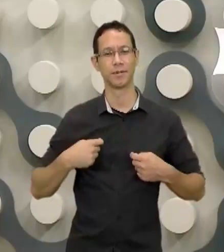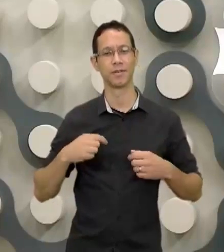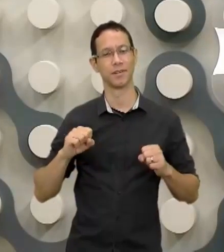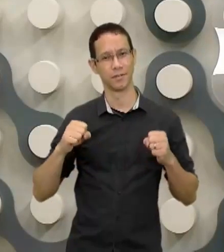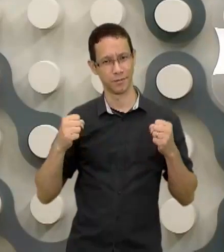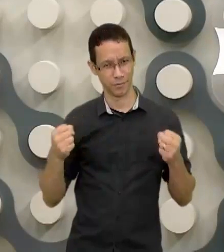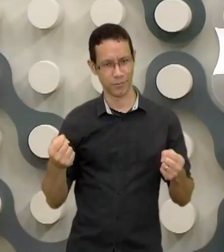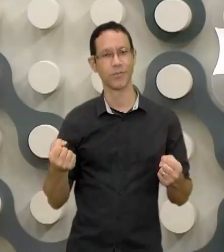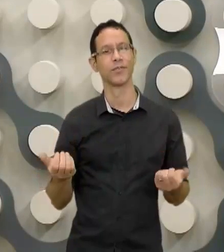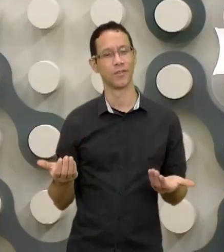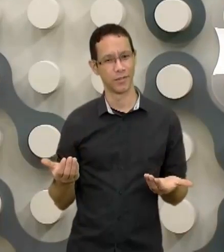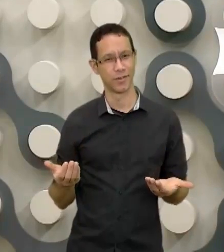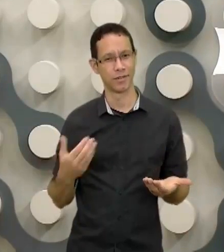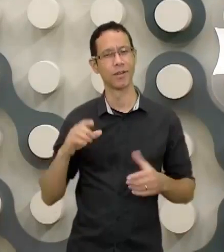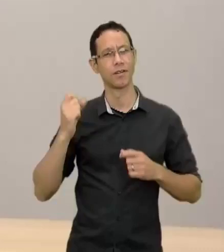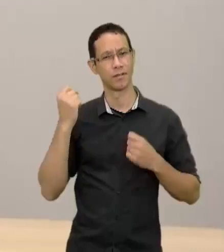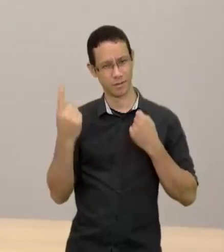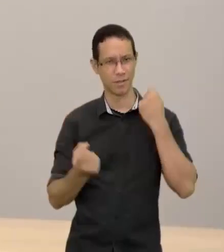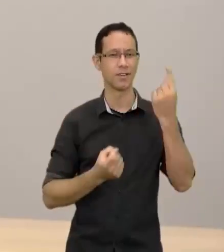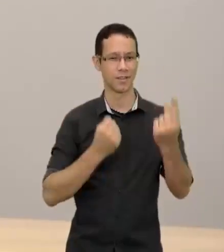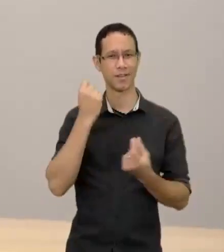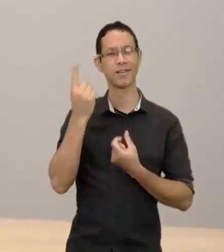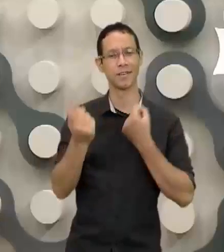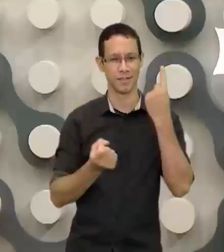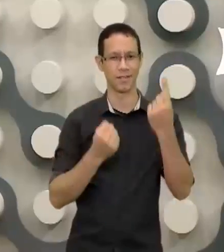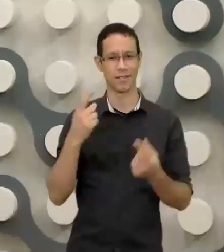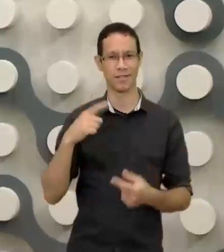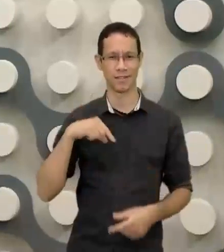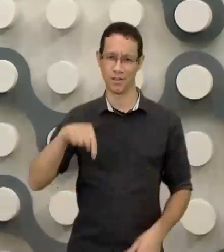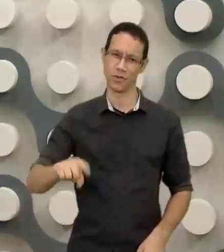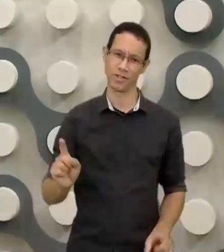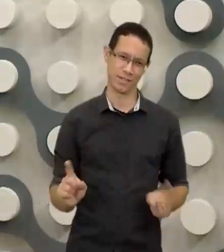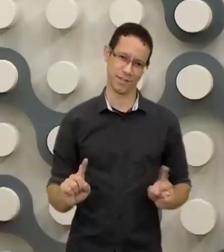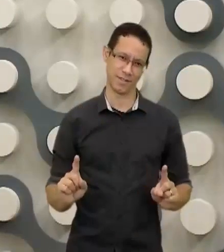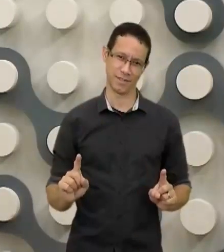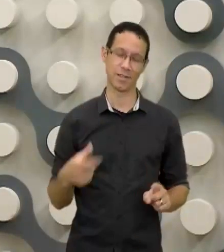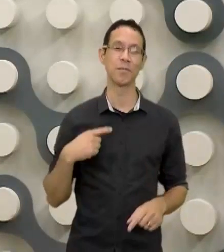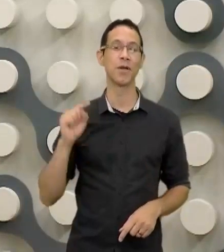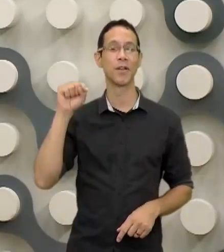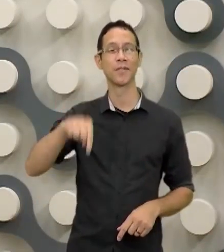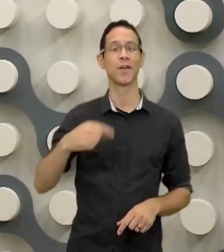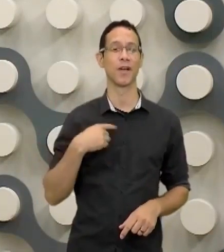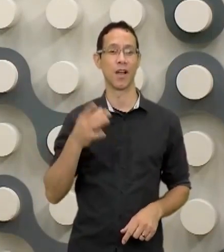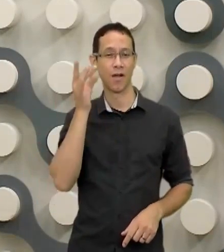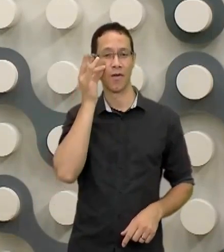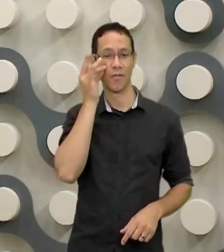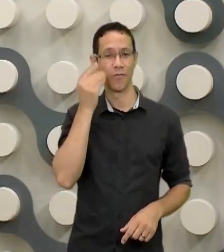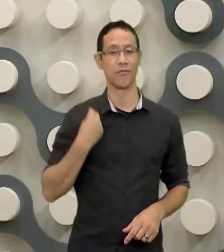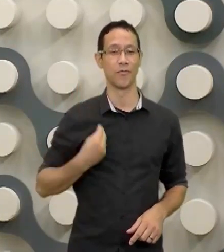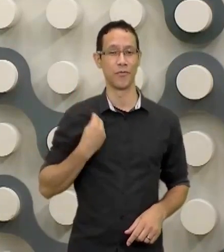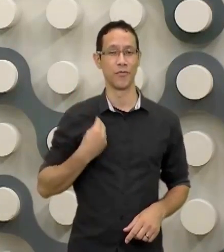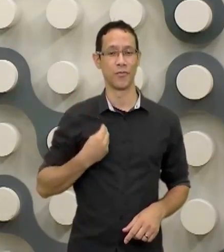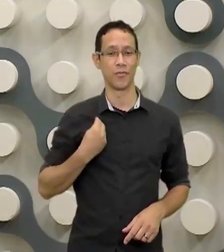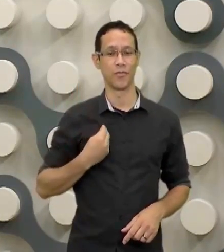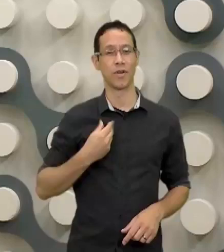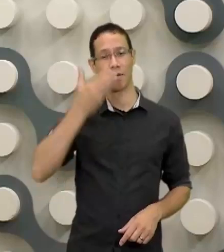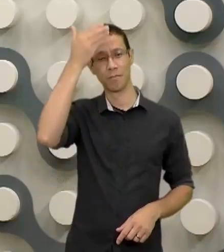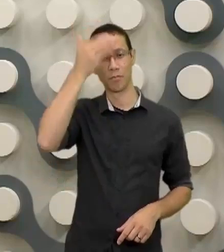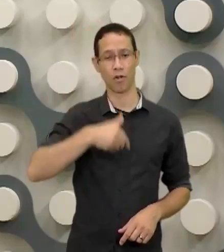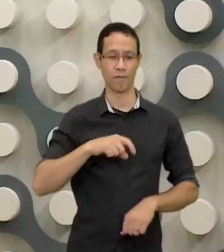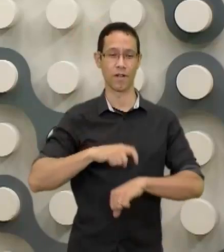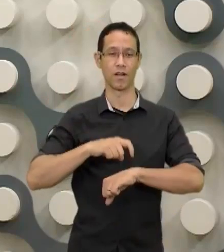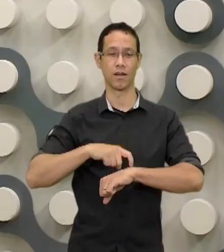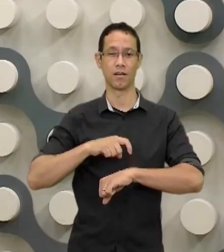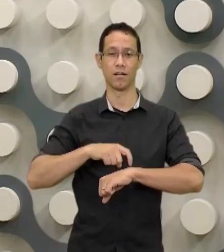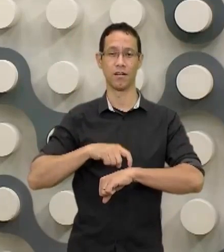Mas algumas vezes já fui curtir o carnaval. Isso não foi aí. o caso dessa vez, mas assim, estamos aqui ao vivaço, provar que eu estou ao vivo aqui, ó.